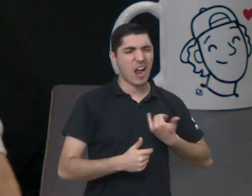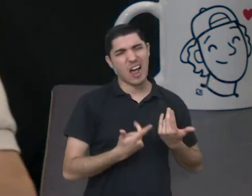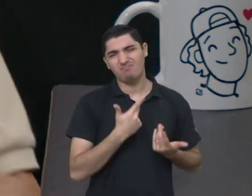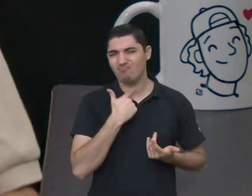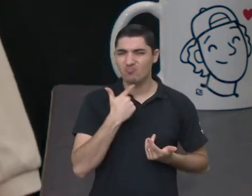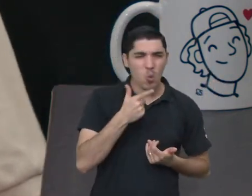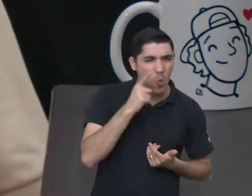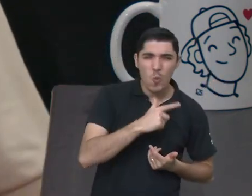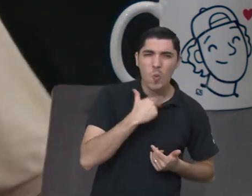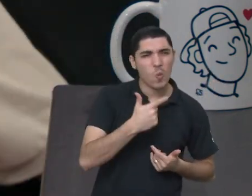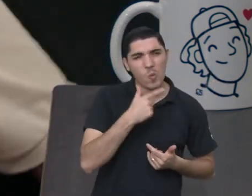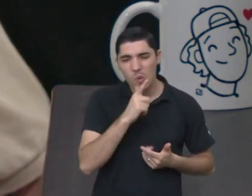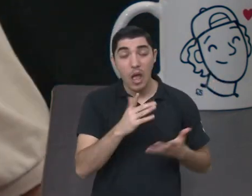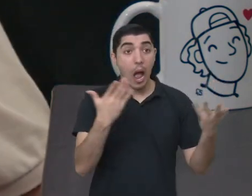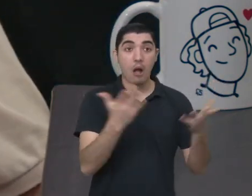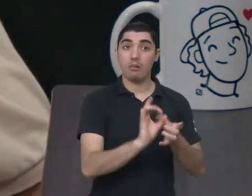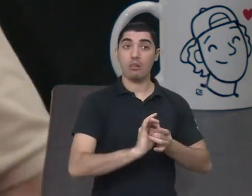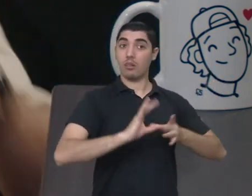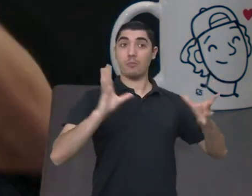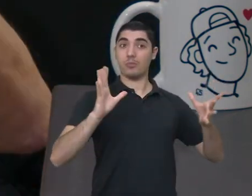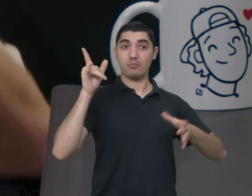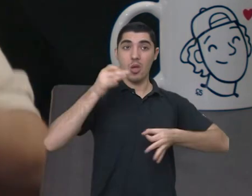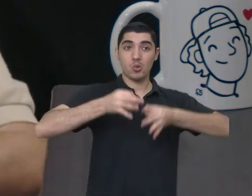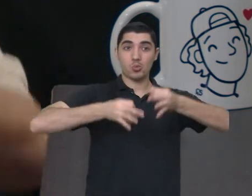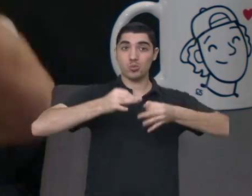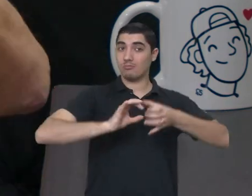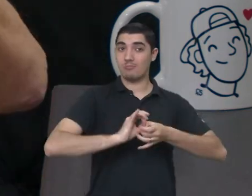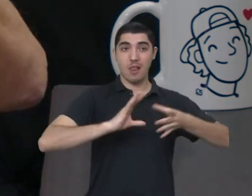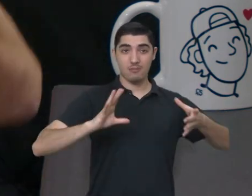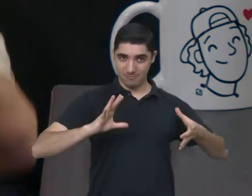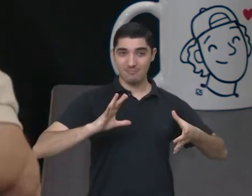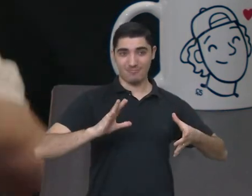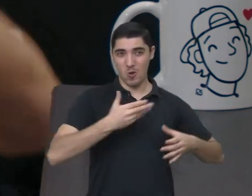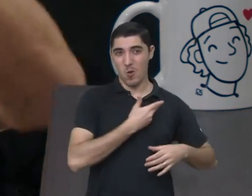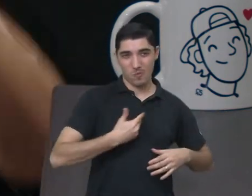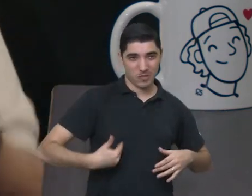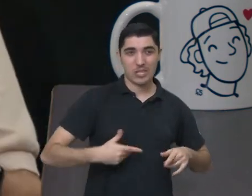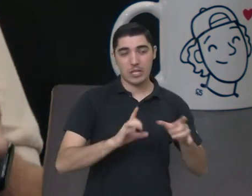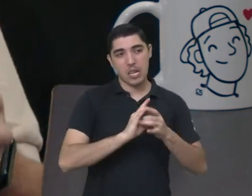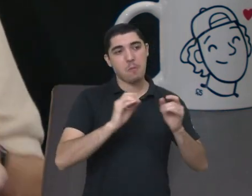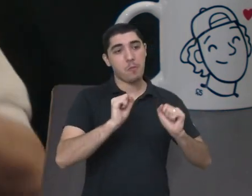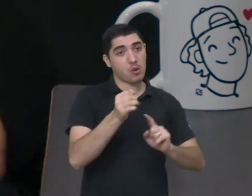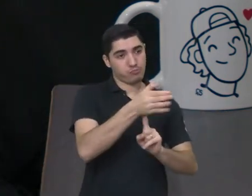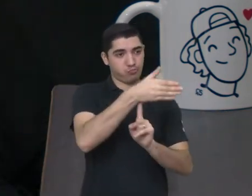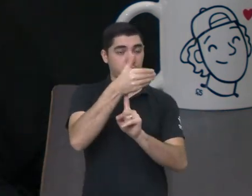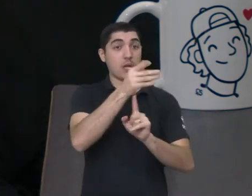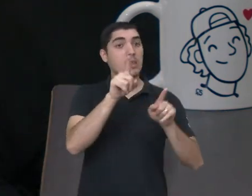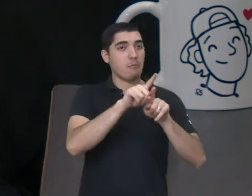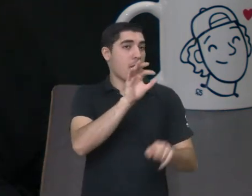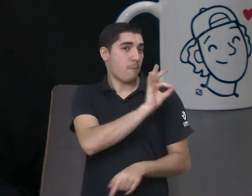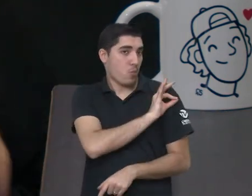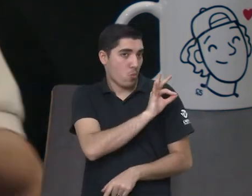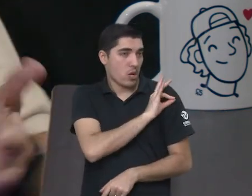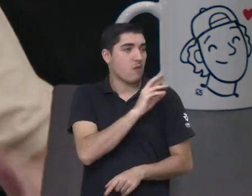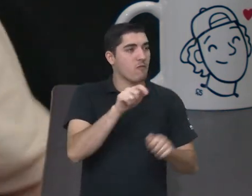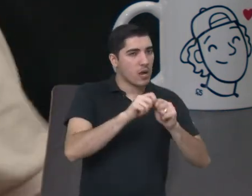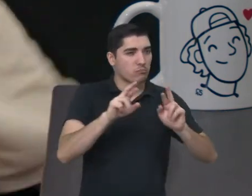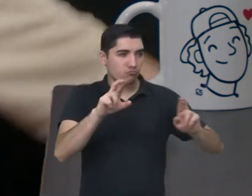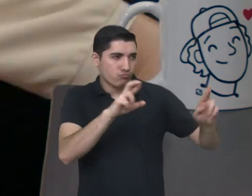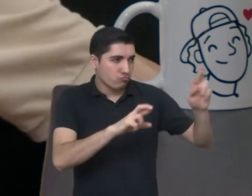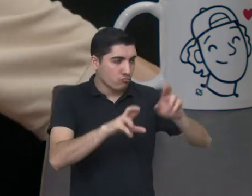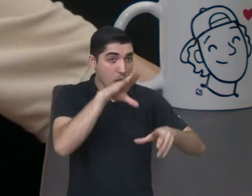dúvida. Qual foi o ápice, um evento ápice que falou, putz, cara, agora eu me sinto um radialista, eu cobri tal evento que era o meu sonho, eu fiz